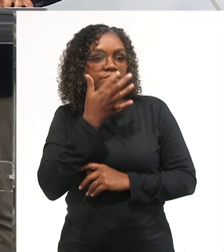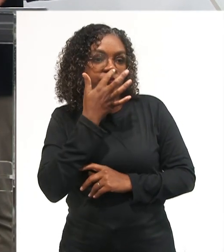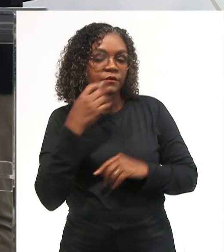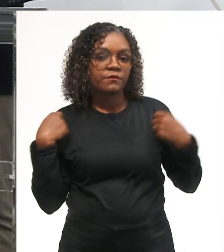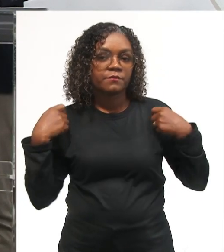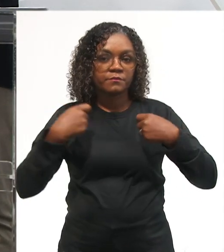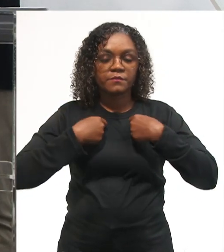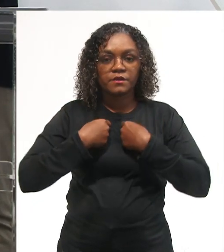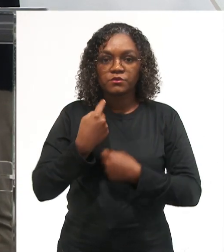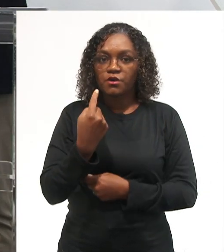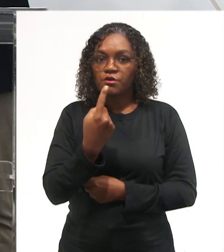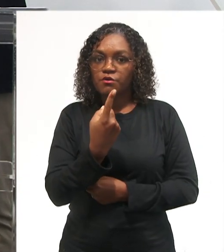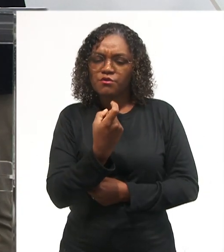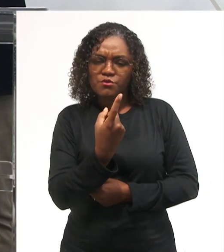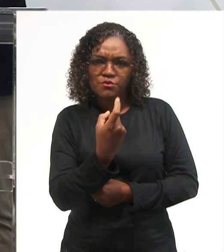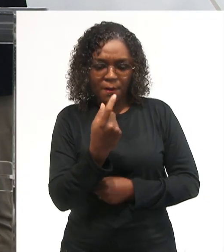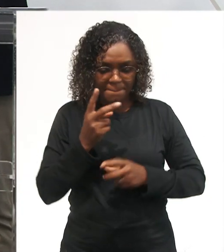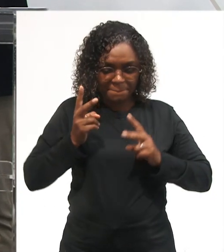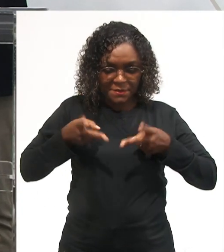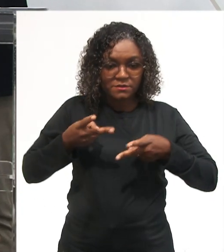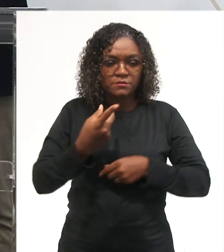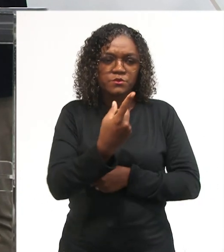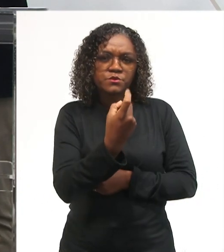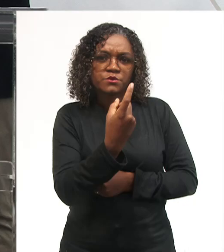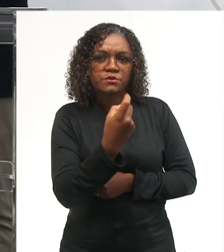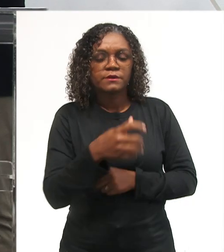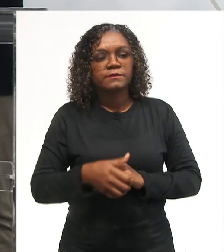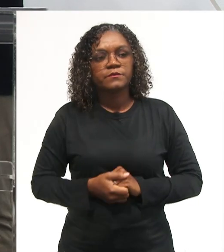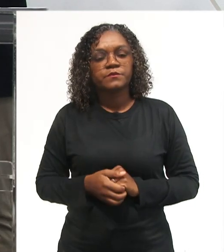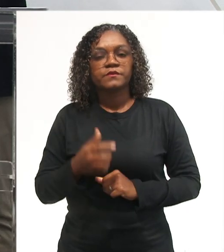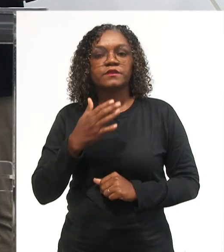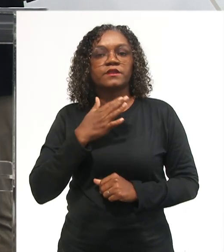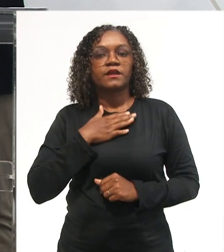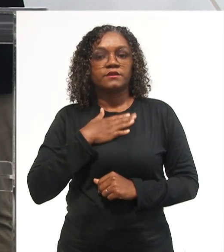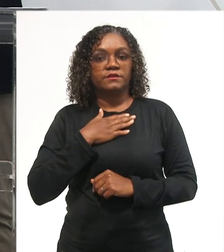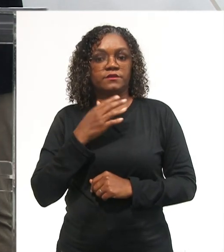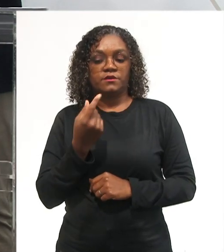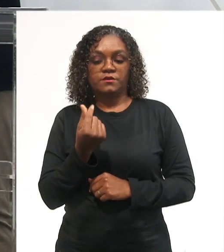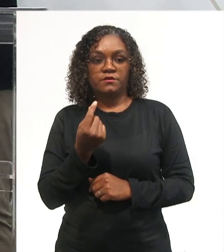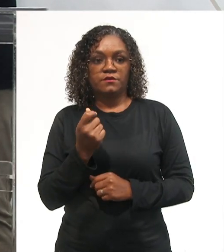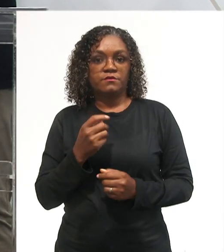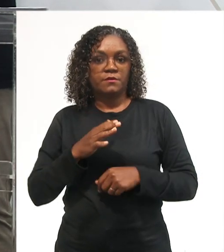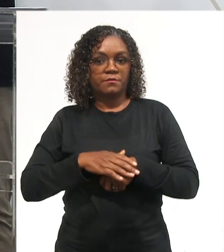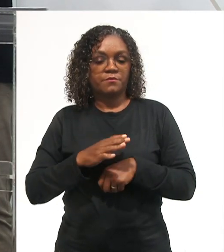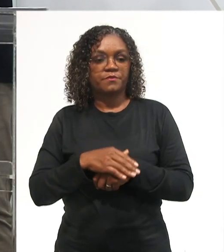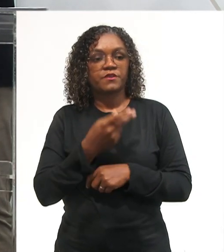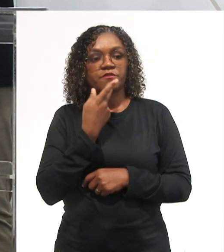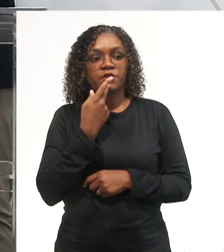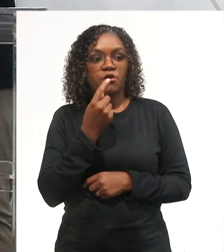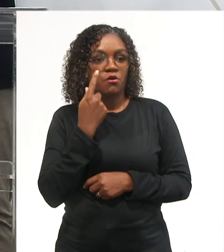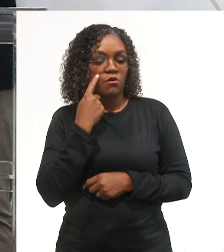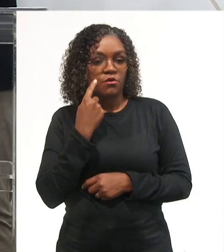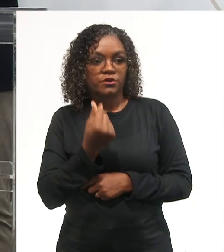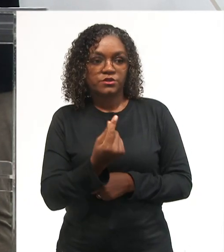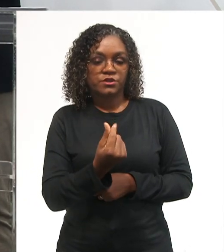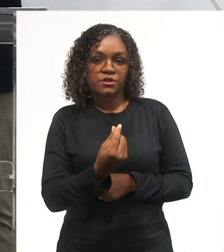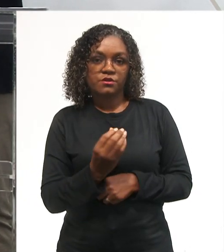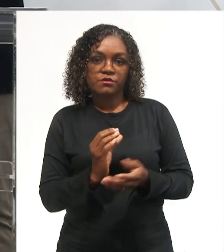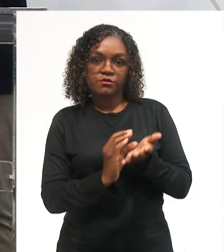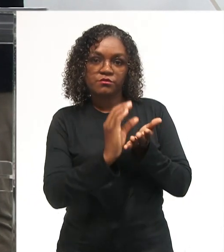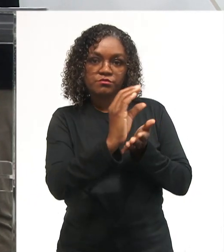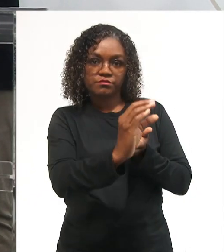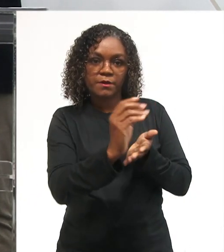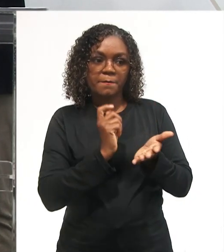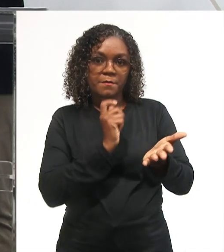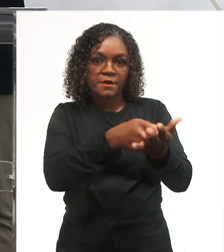valor por esse blazer e eles me dão o blazer em contrapartida. Se